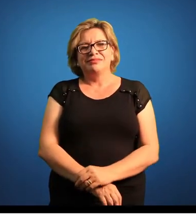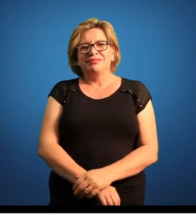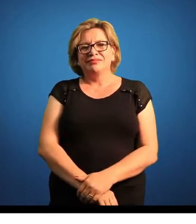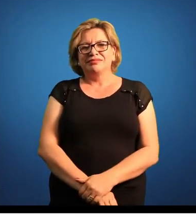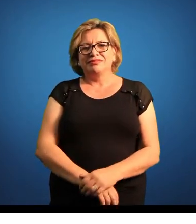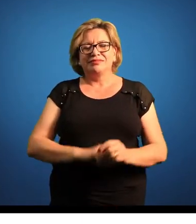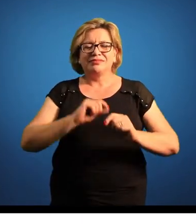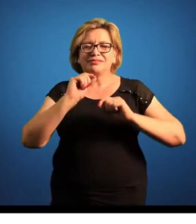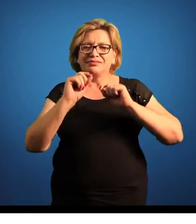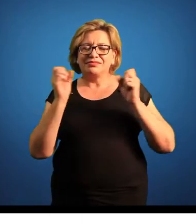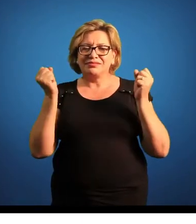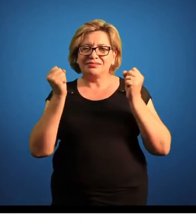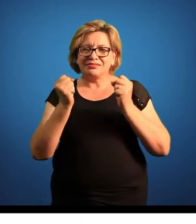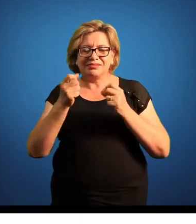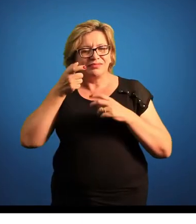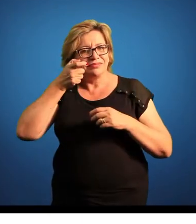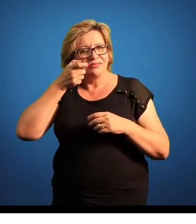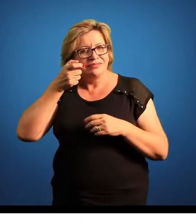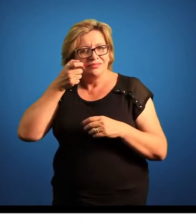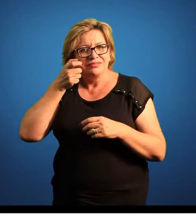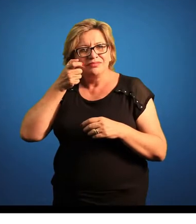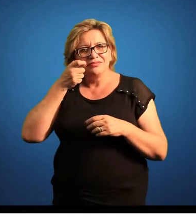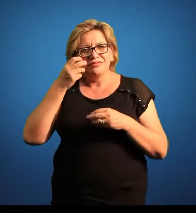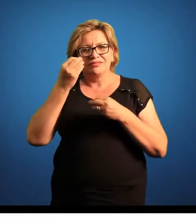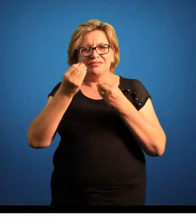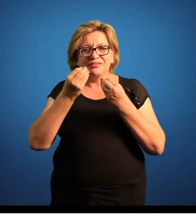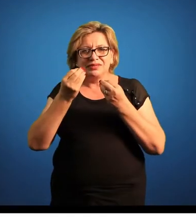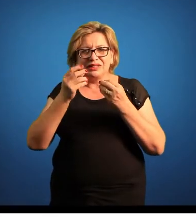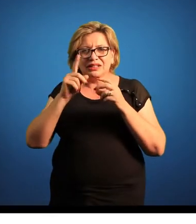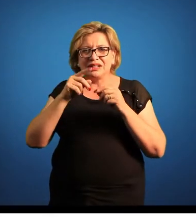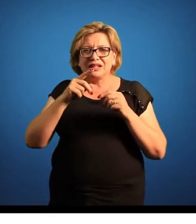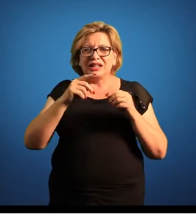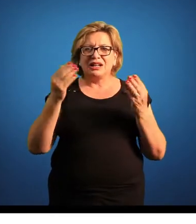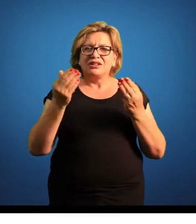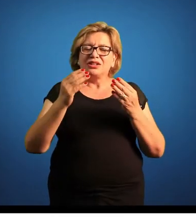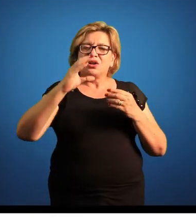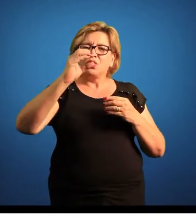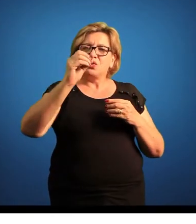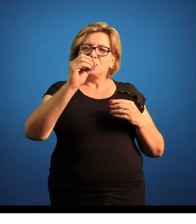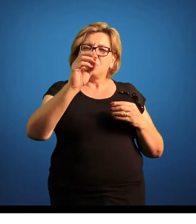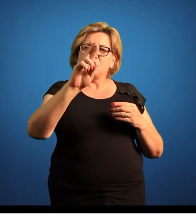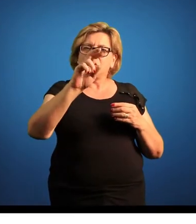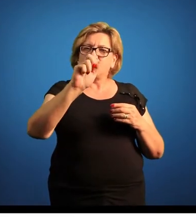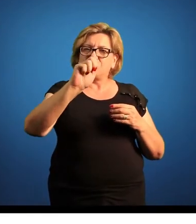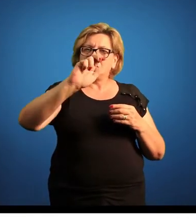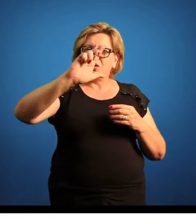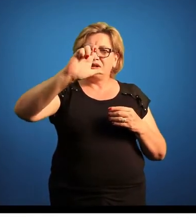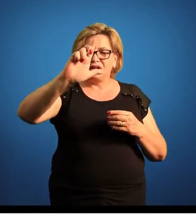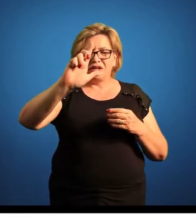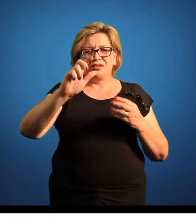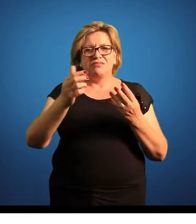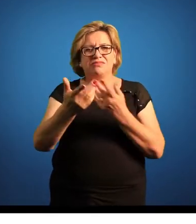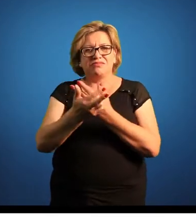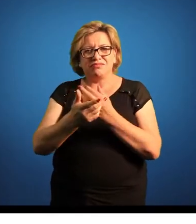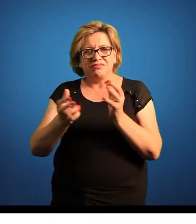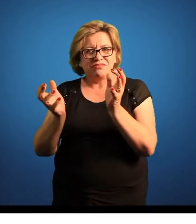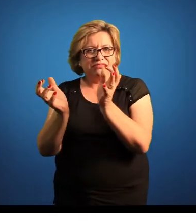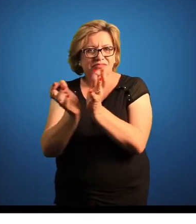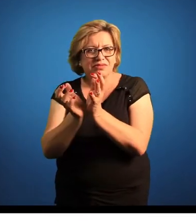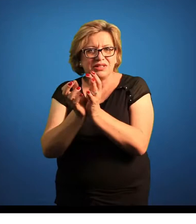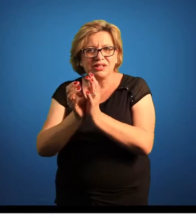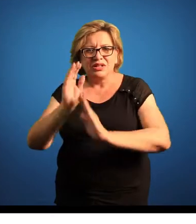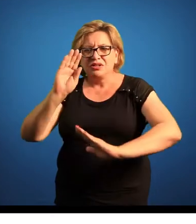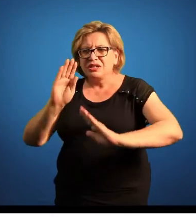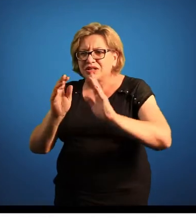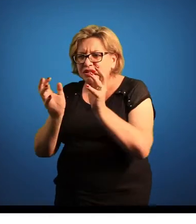O que nós podemos observar aqui, então, é um coral colonial, né? Esse verde, né? Um coral colonial. Ele é um coral onde